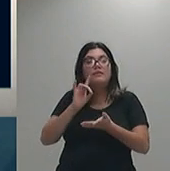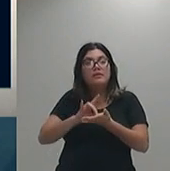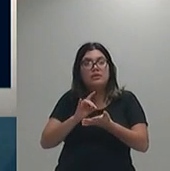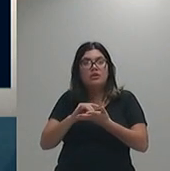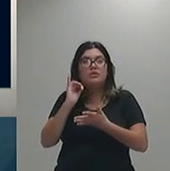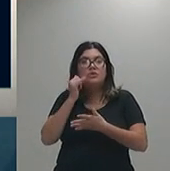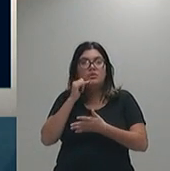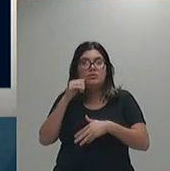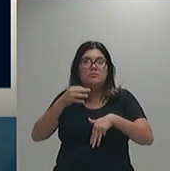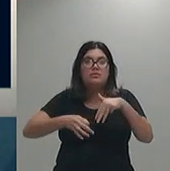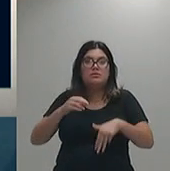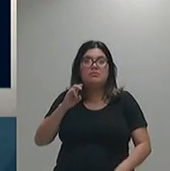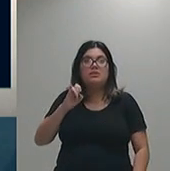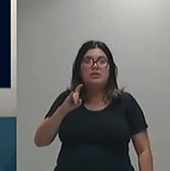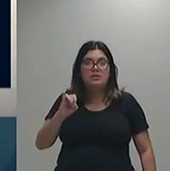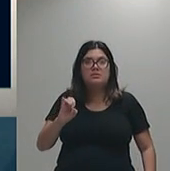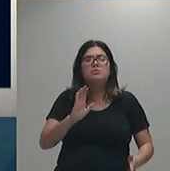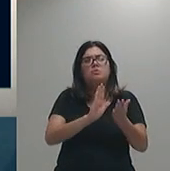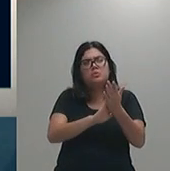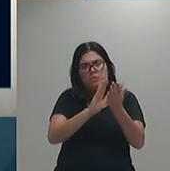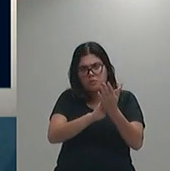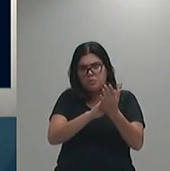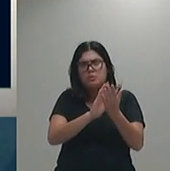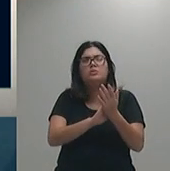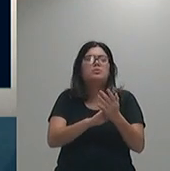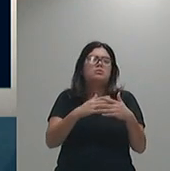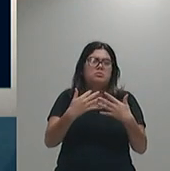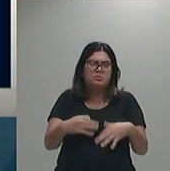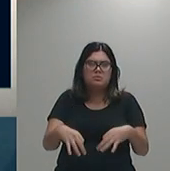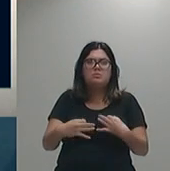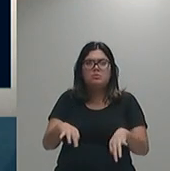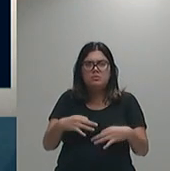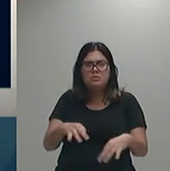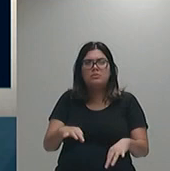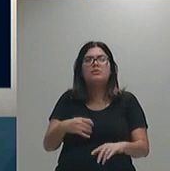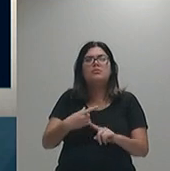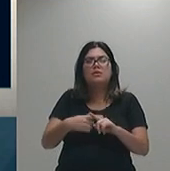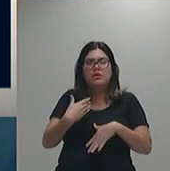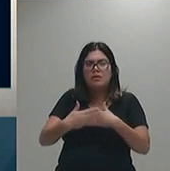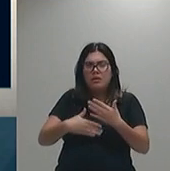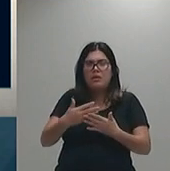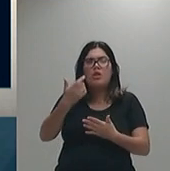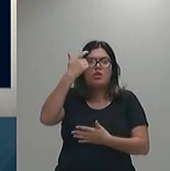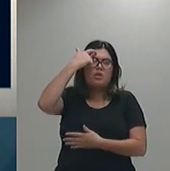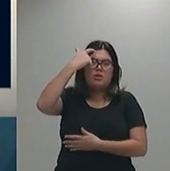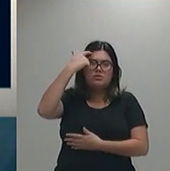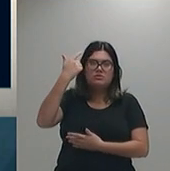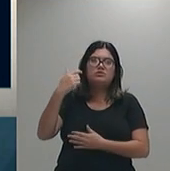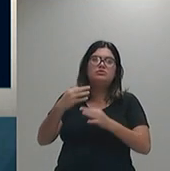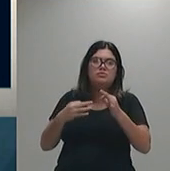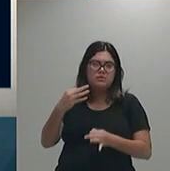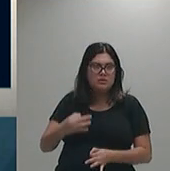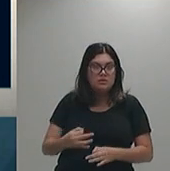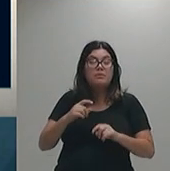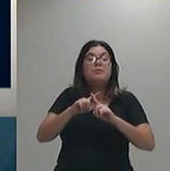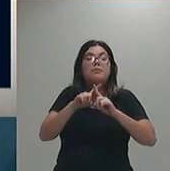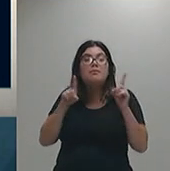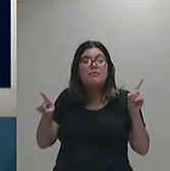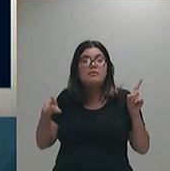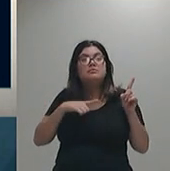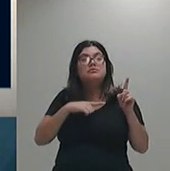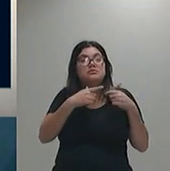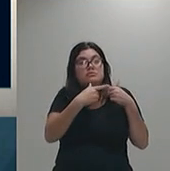ministro da Easy e eu parabenizo muito difícil bem construído até em termos de lógica dedutiva e jurídica mas ele passou